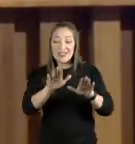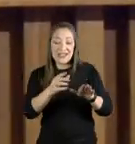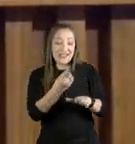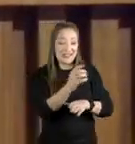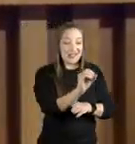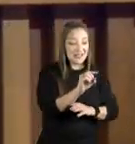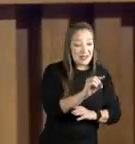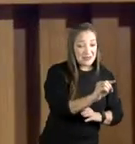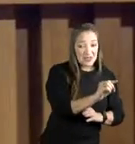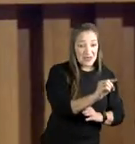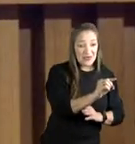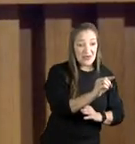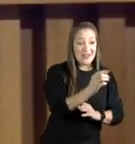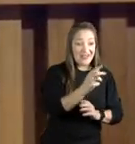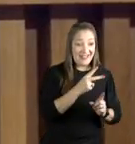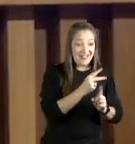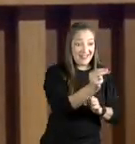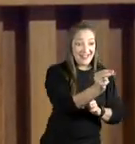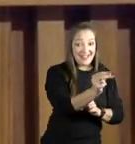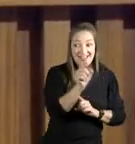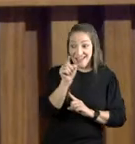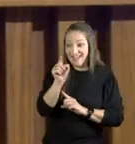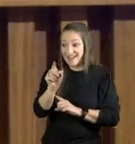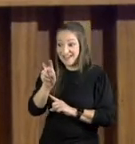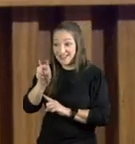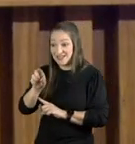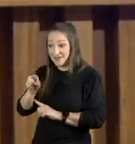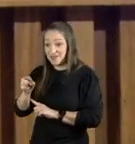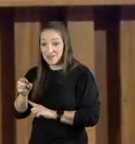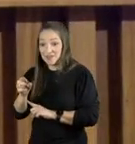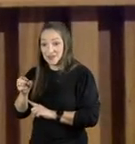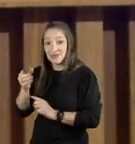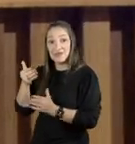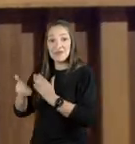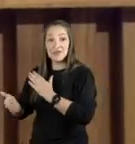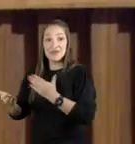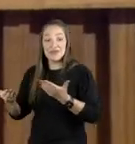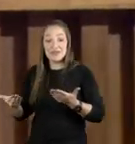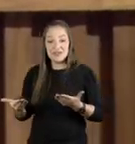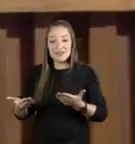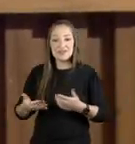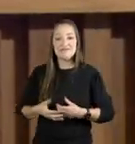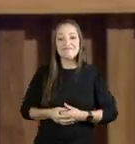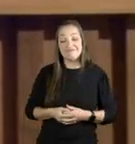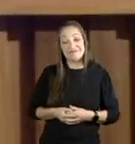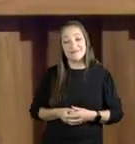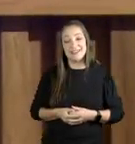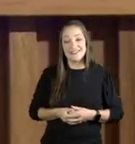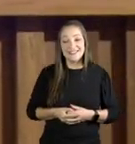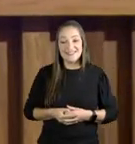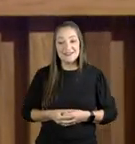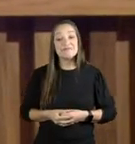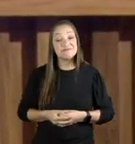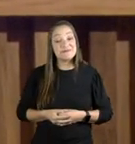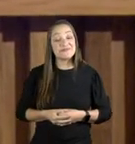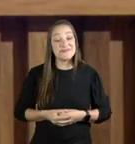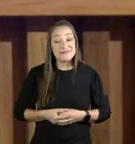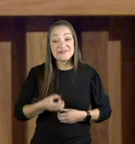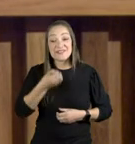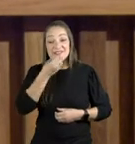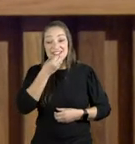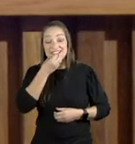mil. Então, você fica lá, não sei o que está acontecendo. Mas, assim, eu acho um bom investimento, mas é algo que tem que